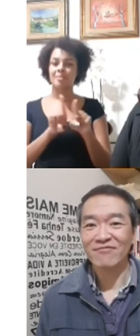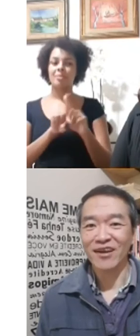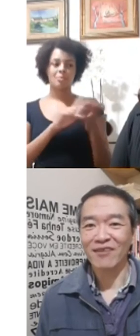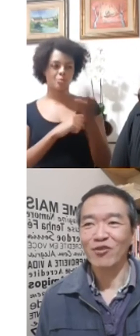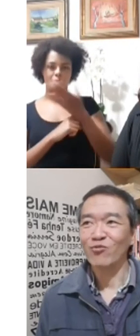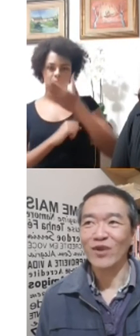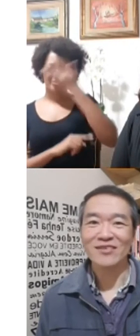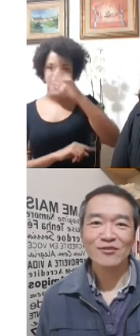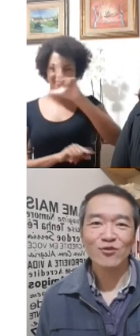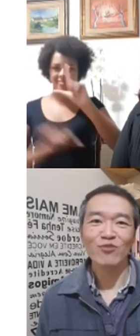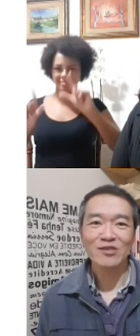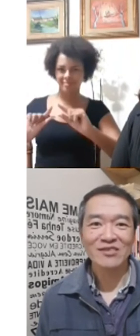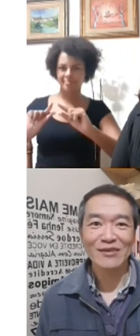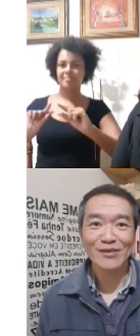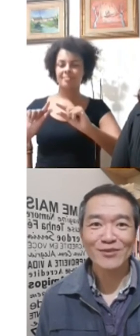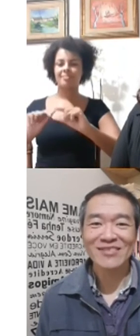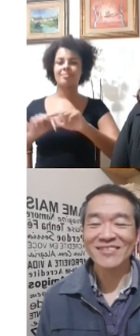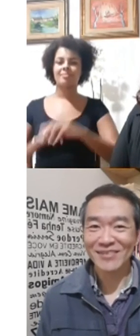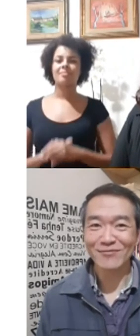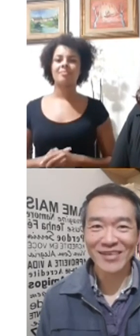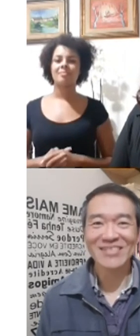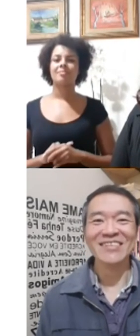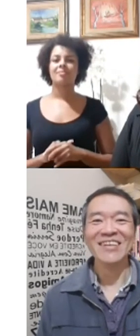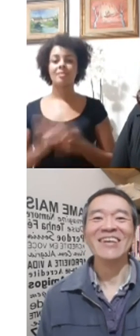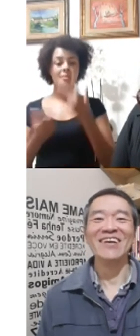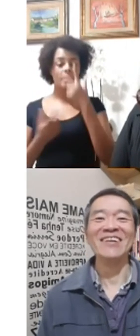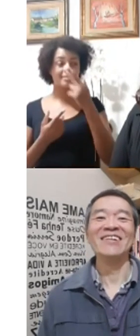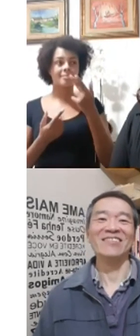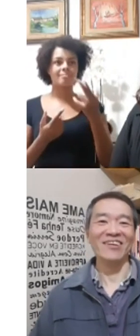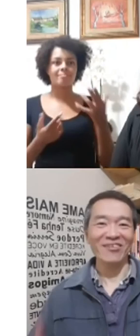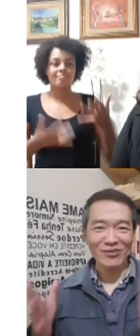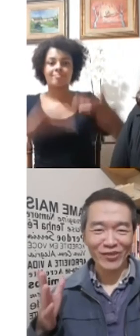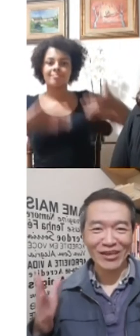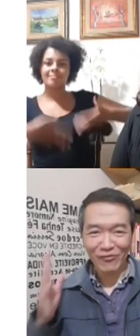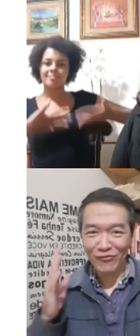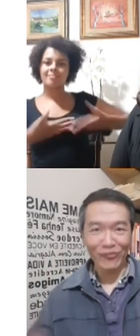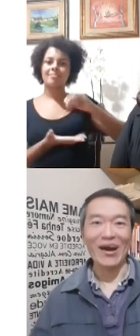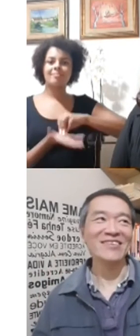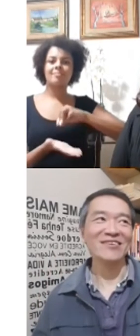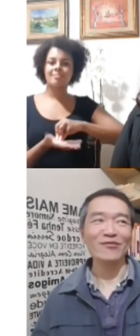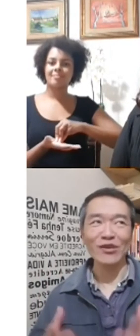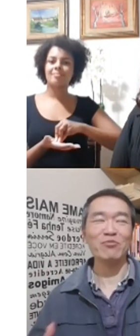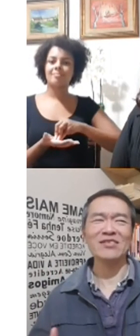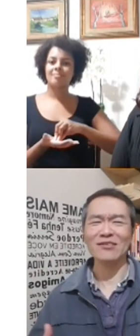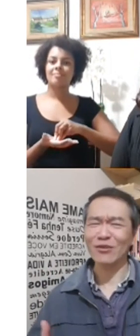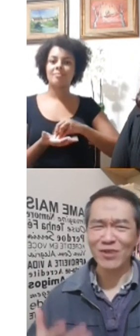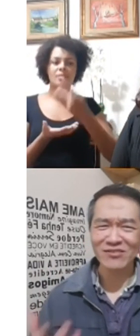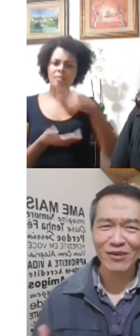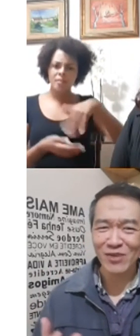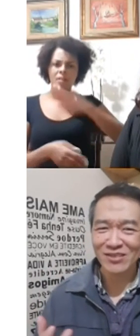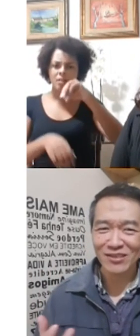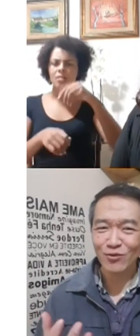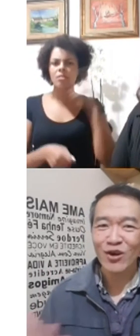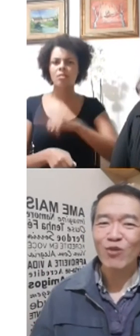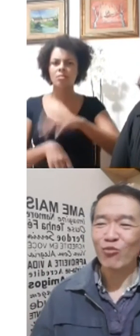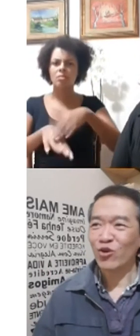bastante, né, bastante precisava de um incentivo, acho, né, em falar faz, né, não fique pensando que eu